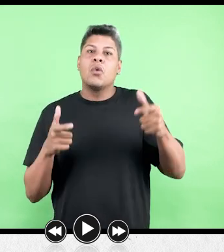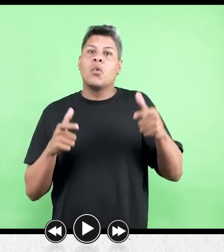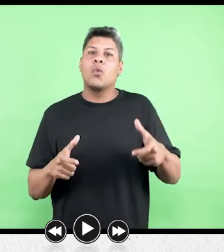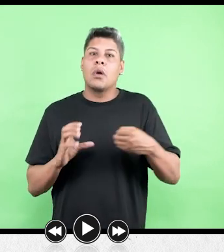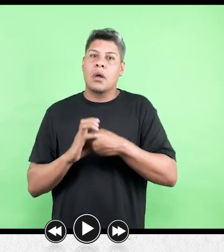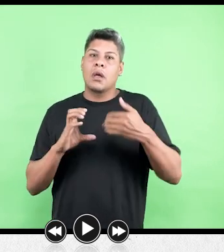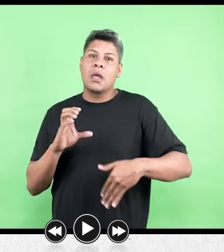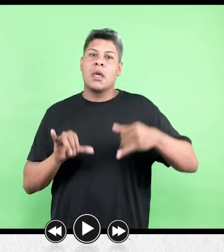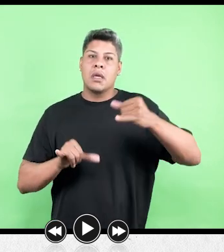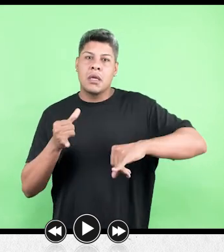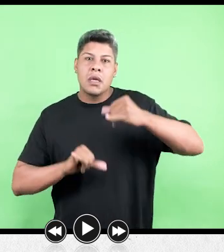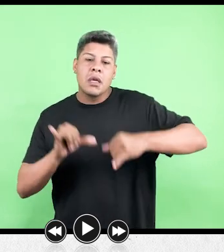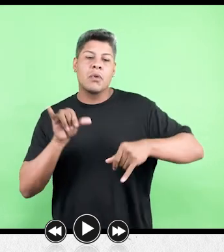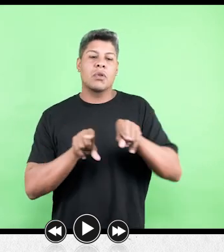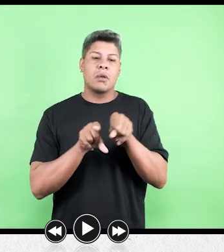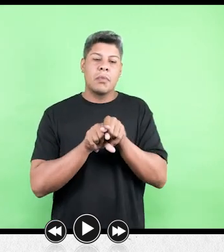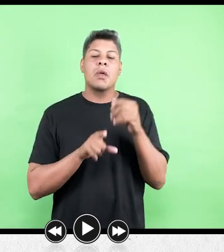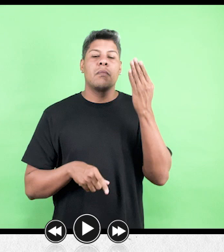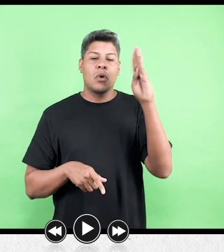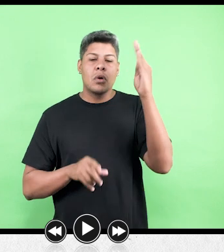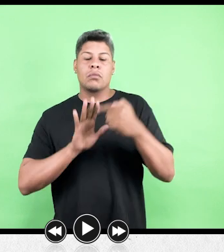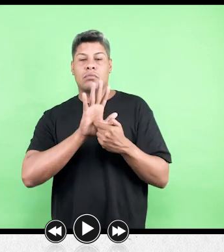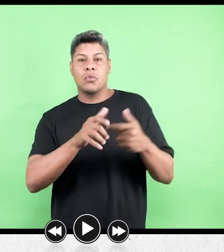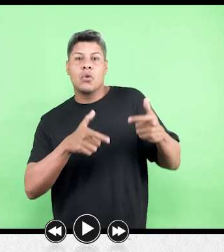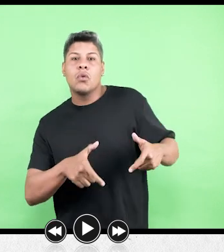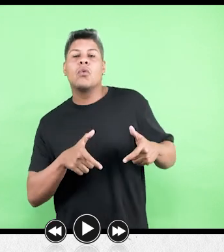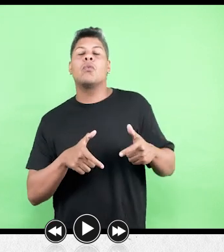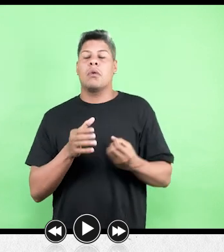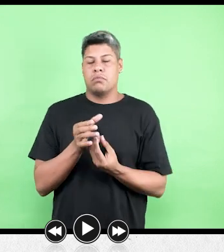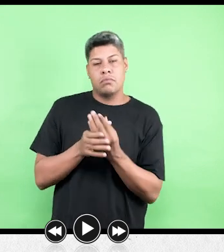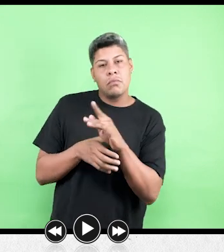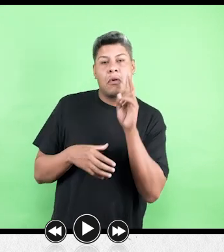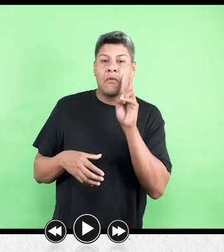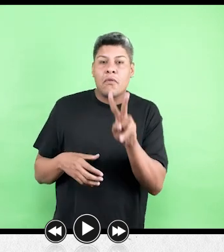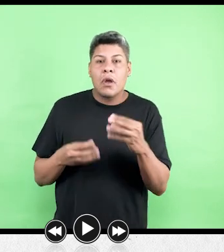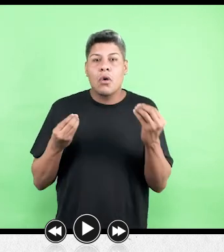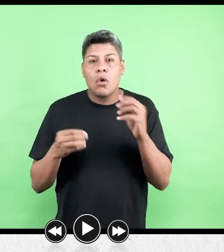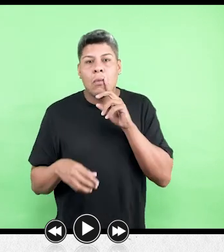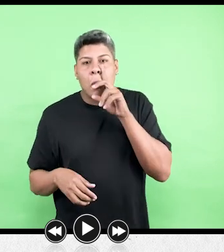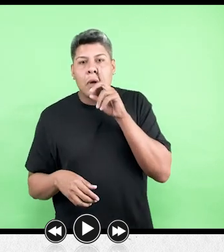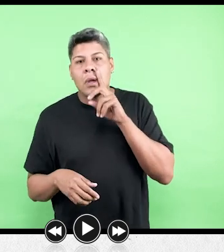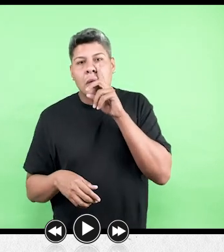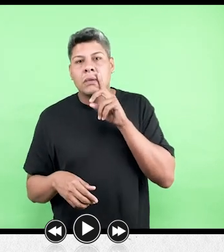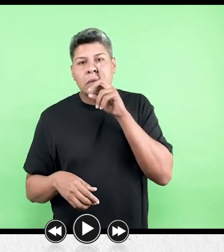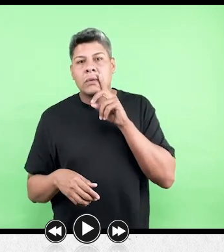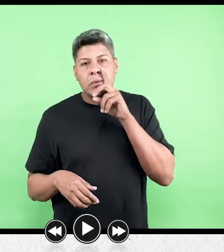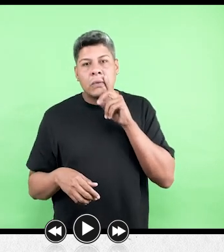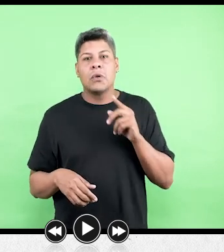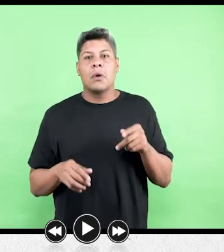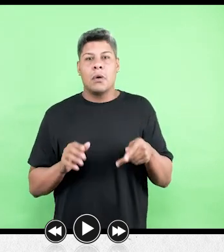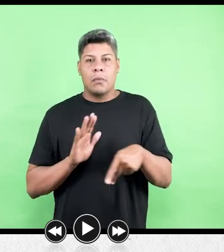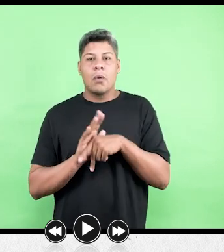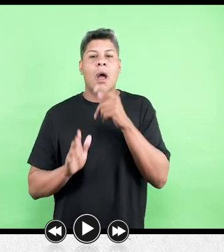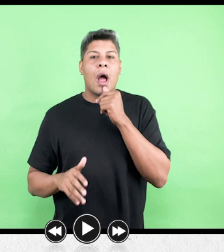parâmetros físico-químicos e microbiológicos para caracterizar o manancial de captação e verificar potenciais riscos dessa água para a saúde